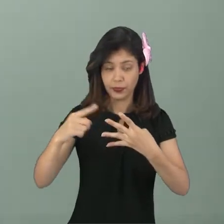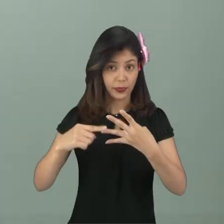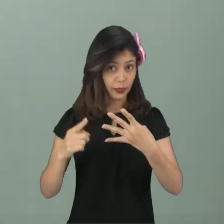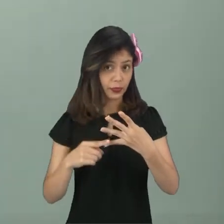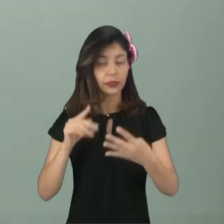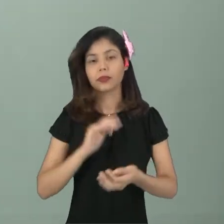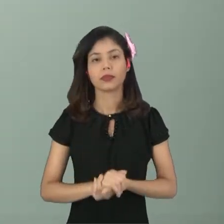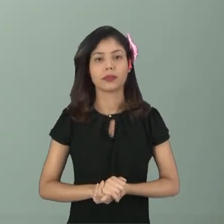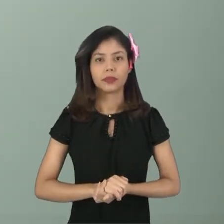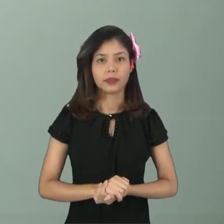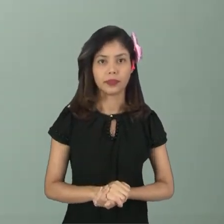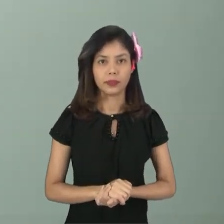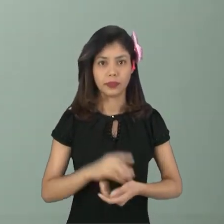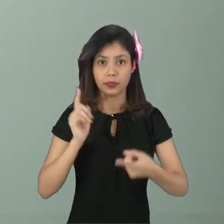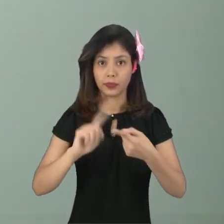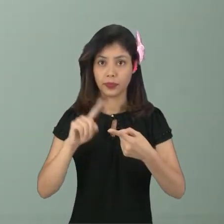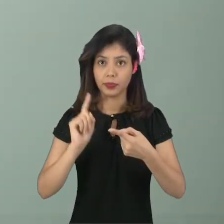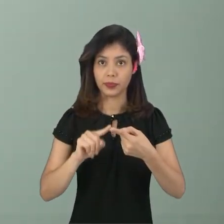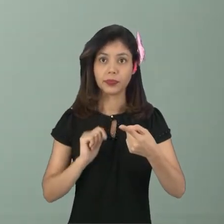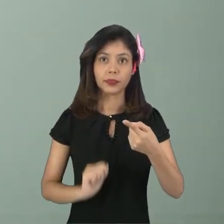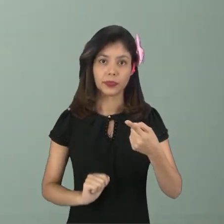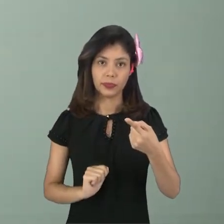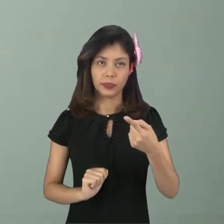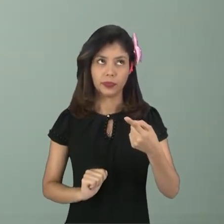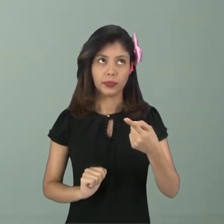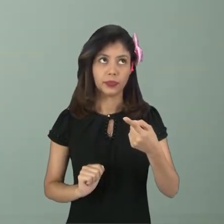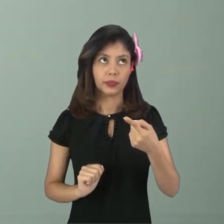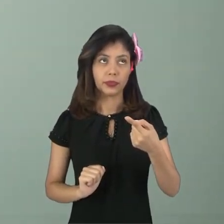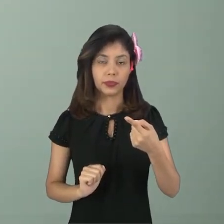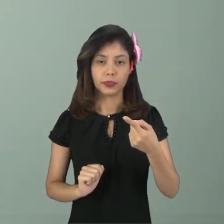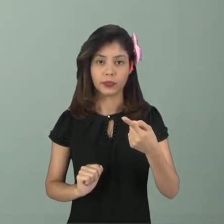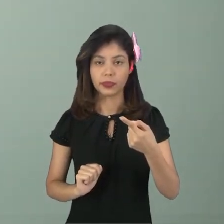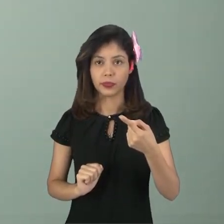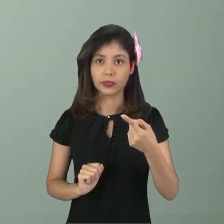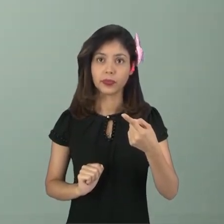Vamos lá? Lua